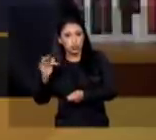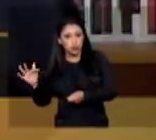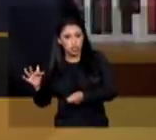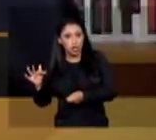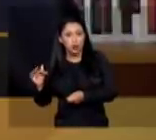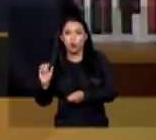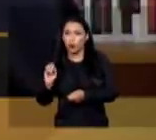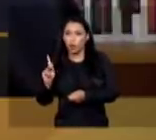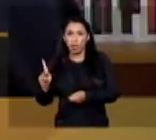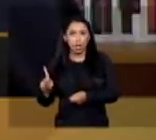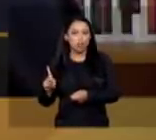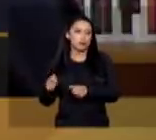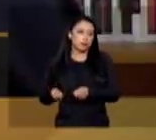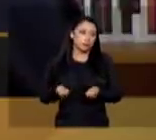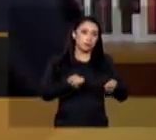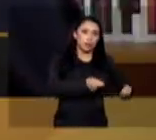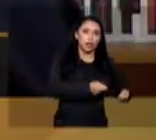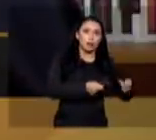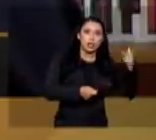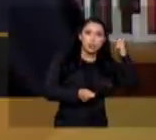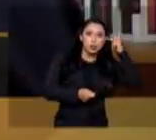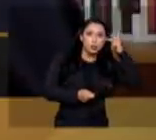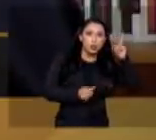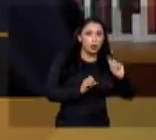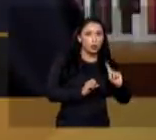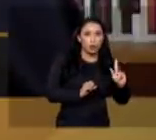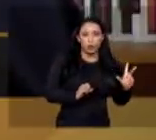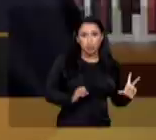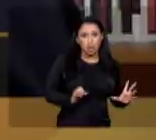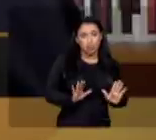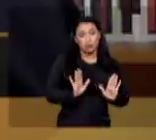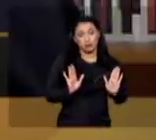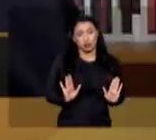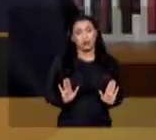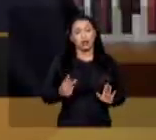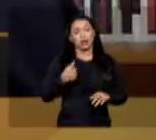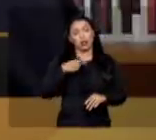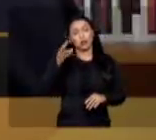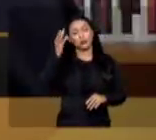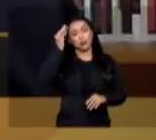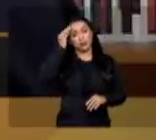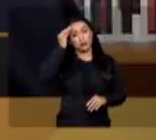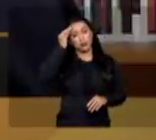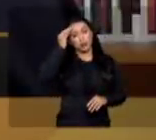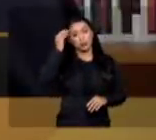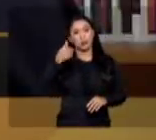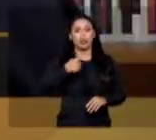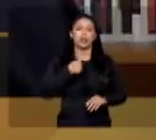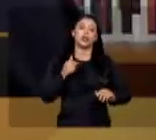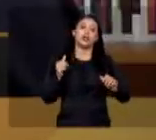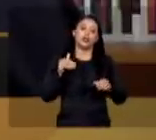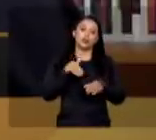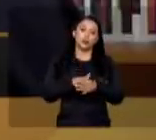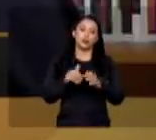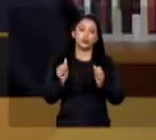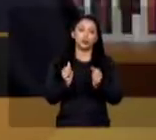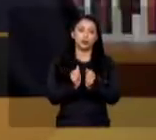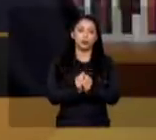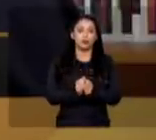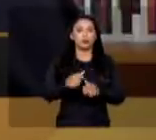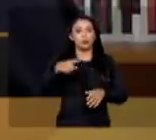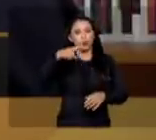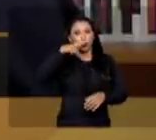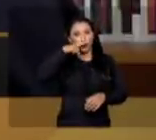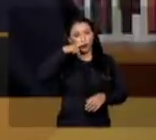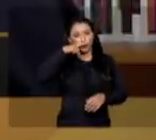é São Paulo. Portanto, é assim que me parece. E, portanto, estou me alinhando à posição do ministro Luiz Edson